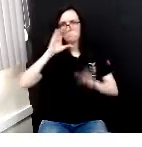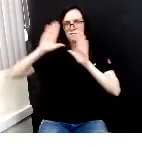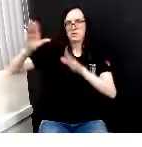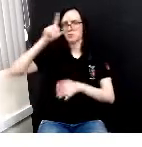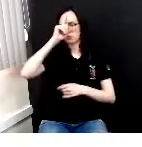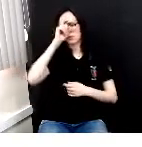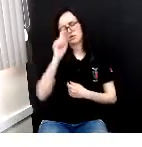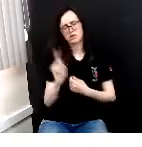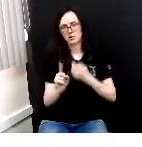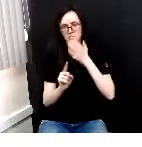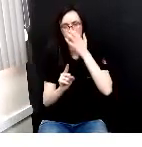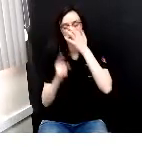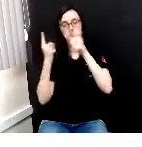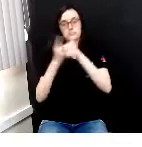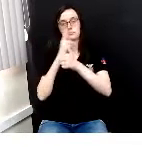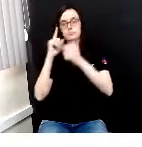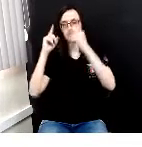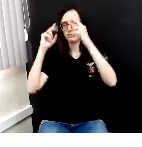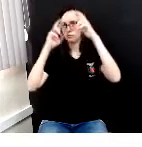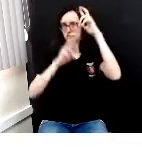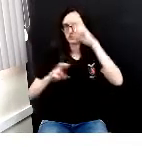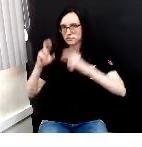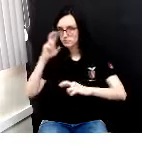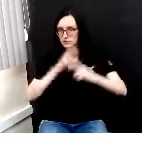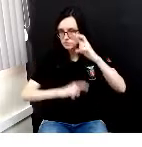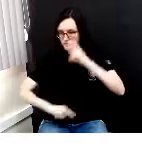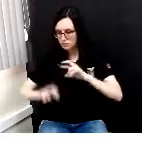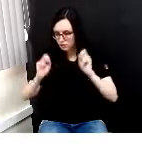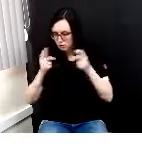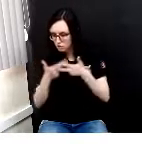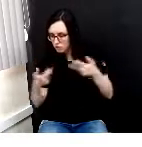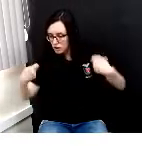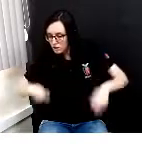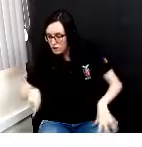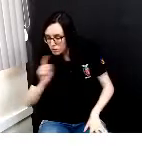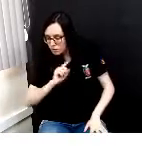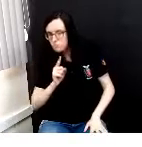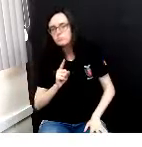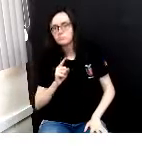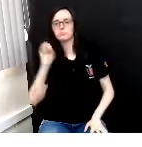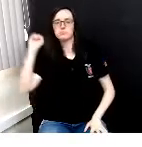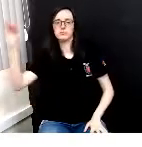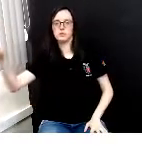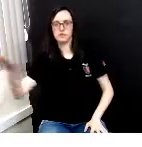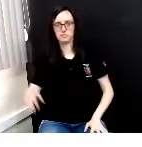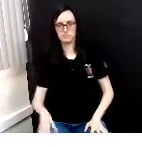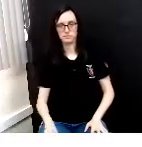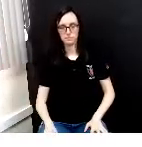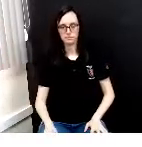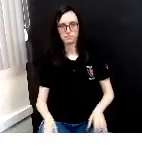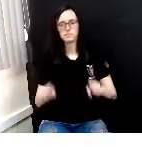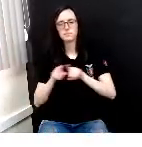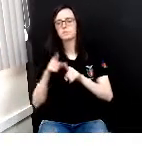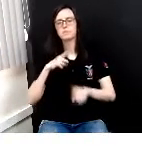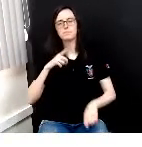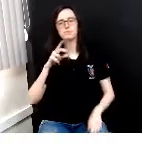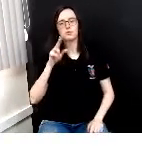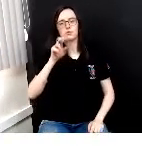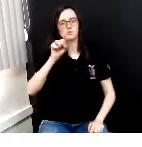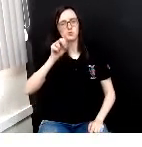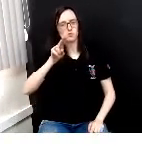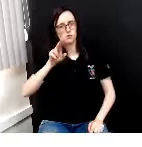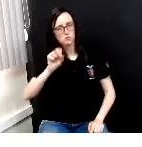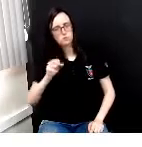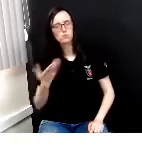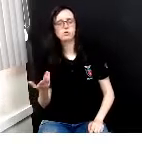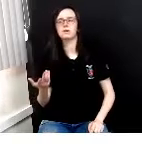internado. Após avaliação ambulatorial em todas as portas de entrada e serviços de saúde, unidades básicas de